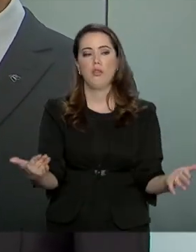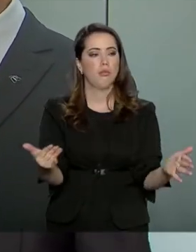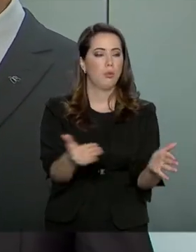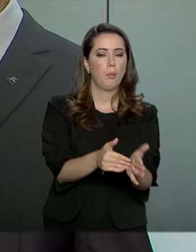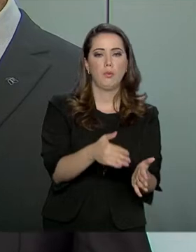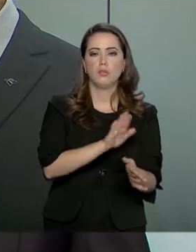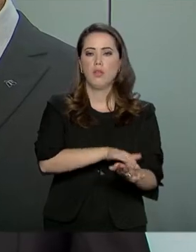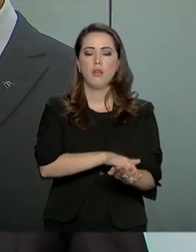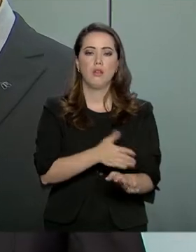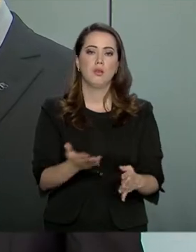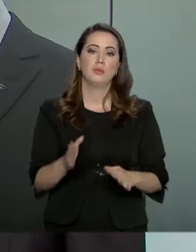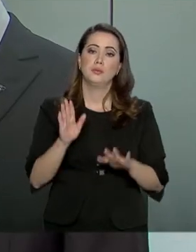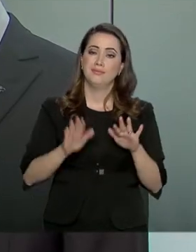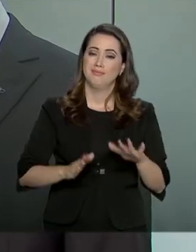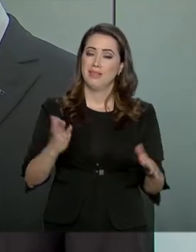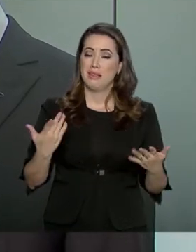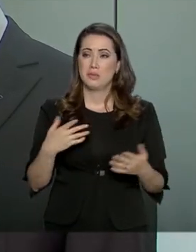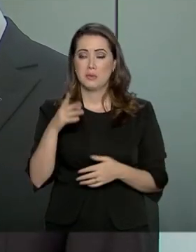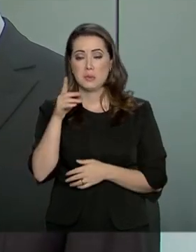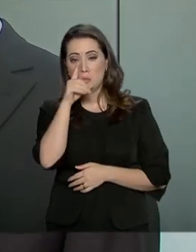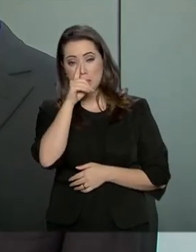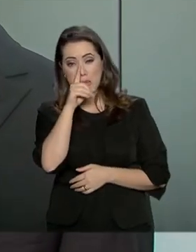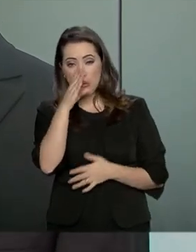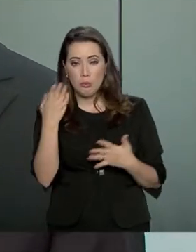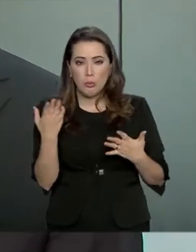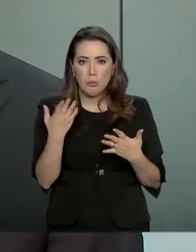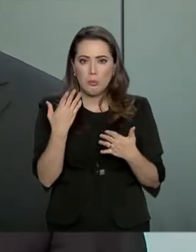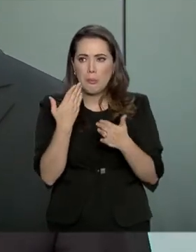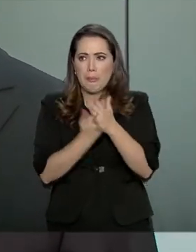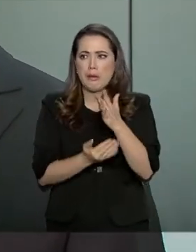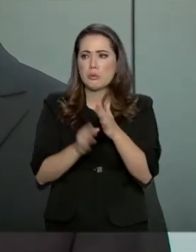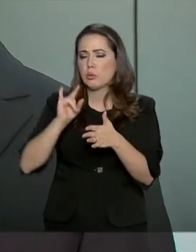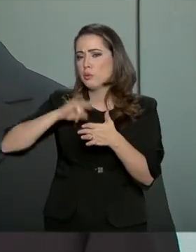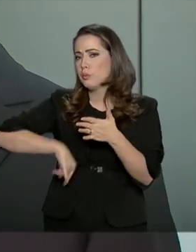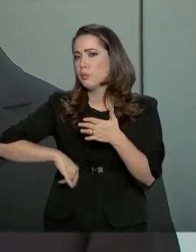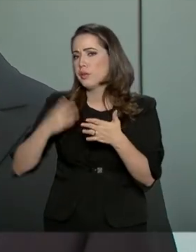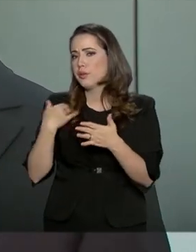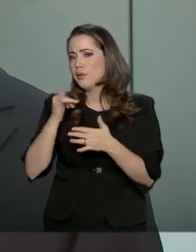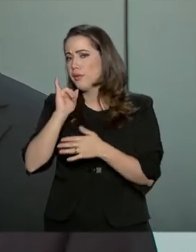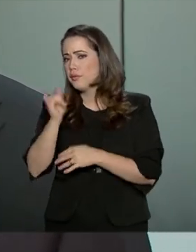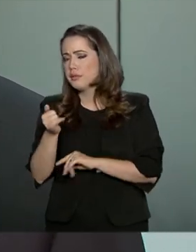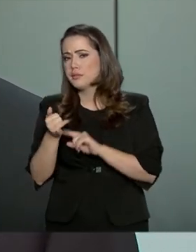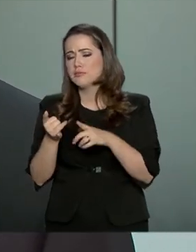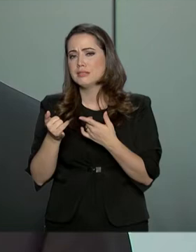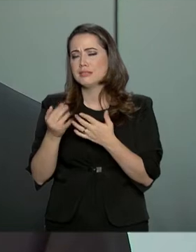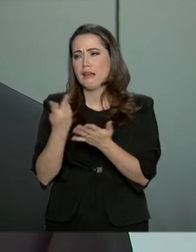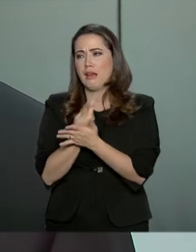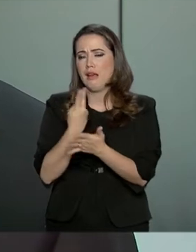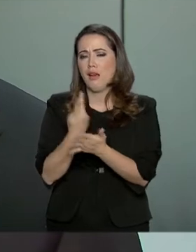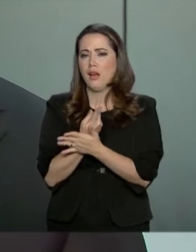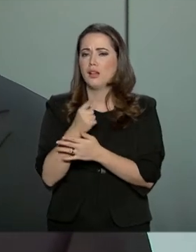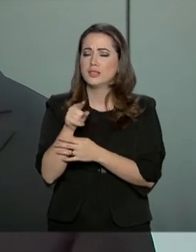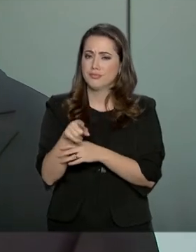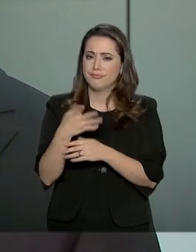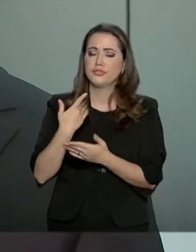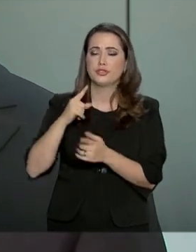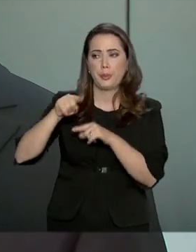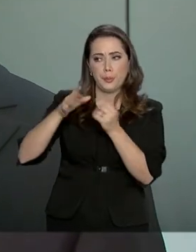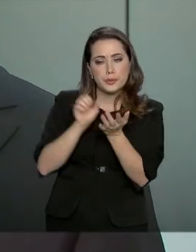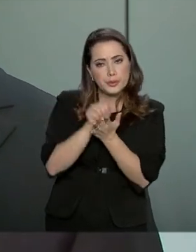para fazer a declaração ele corre risco de não encontrar documentos e entregar a declaração e rádio e fica sujeito à